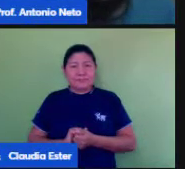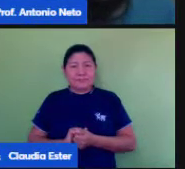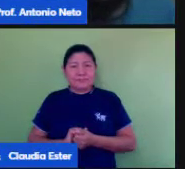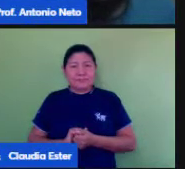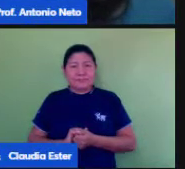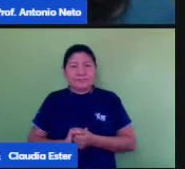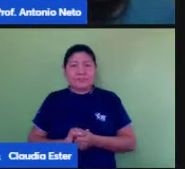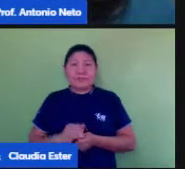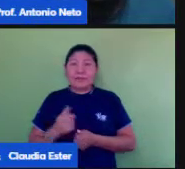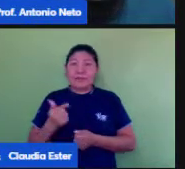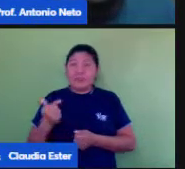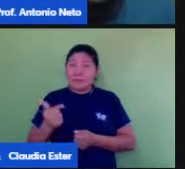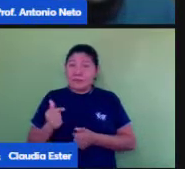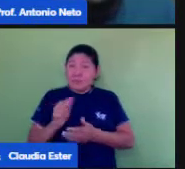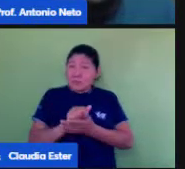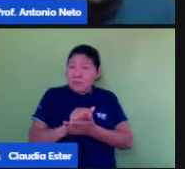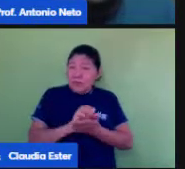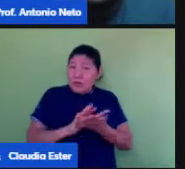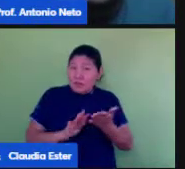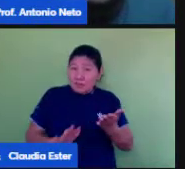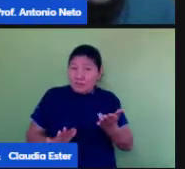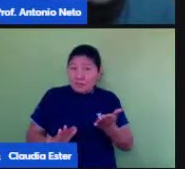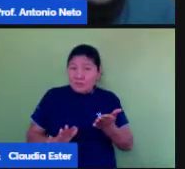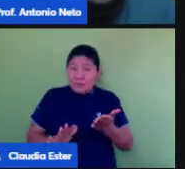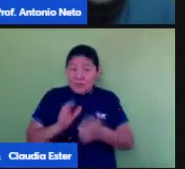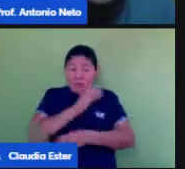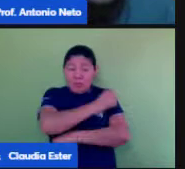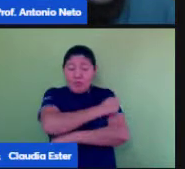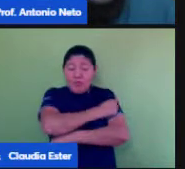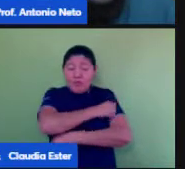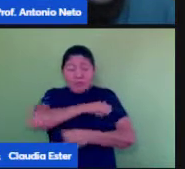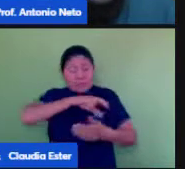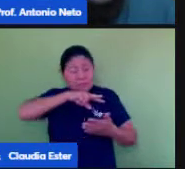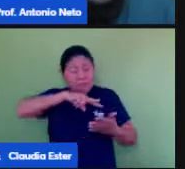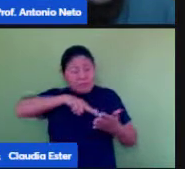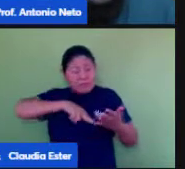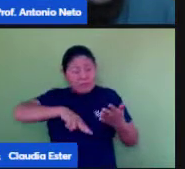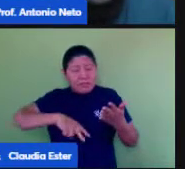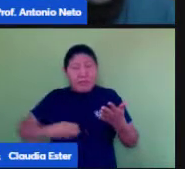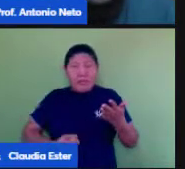Na segunda atividade, ele vai ler o poema e complementar com as